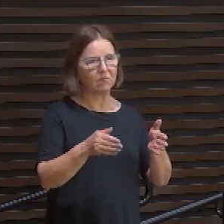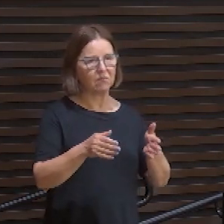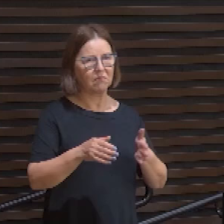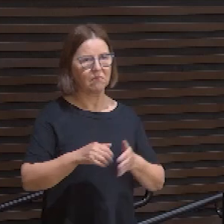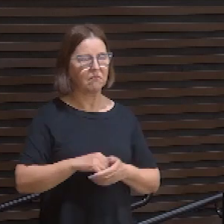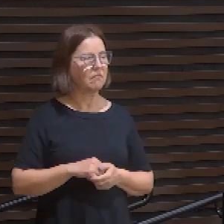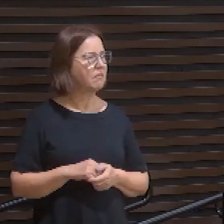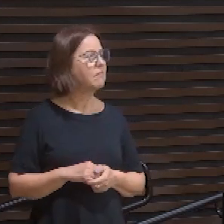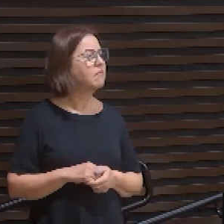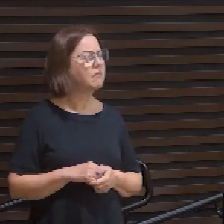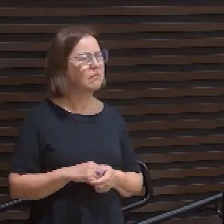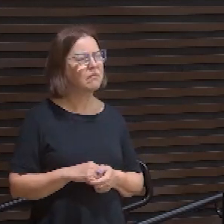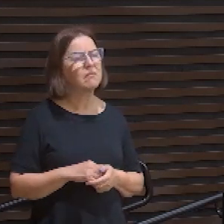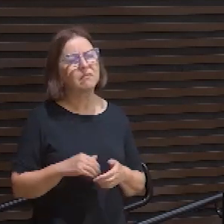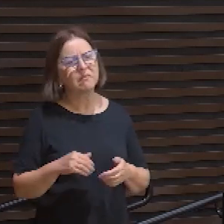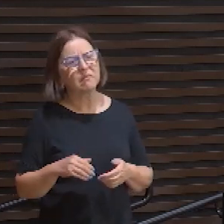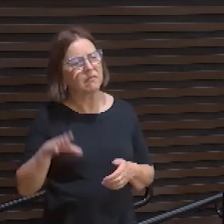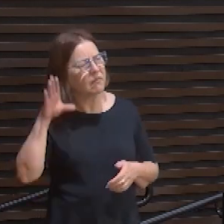Hein?